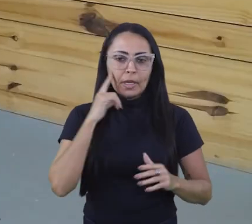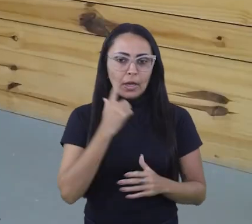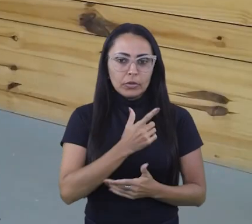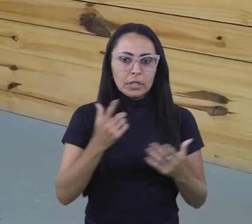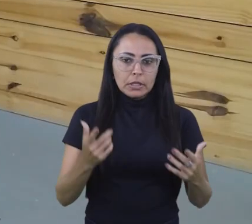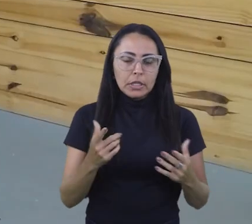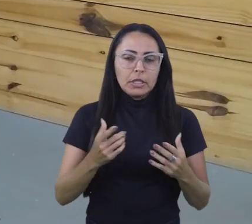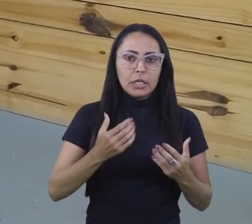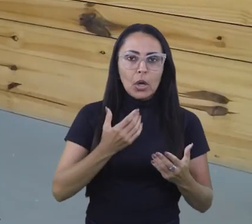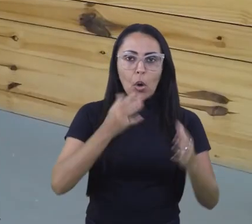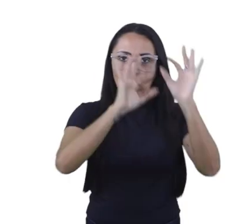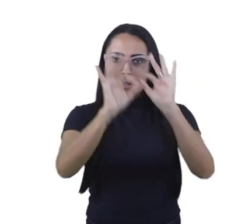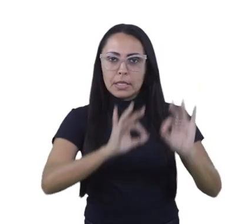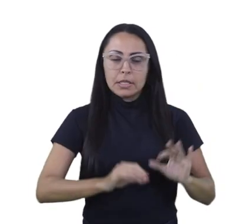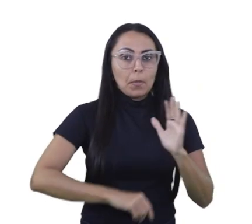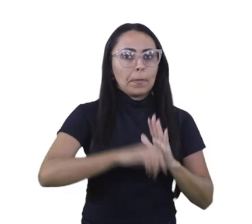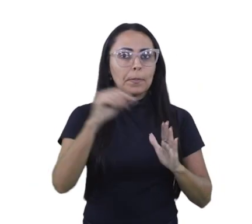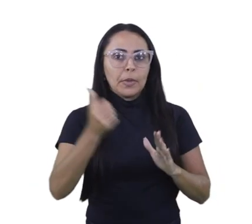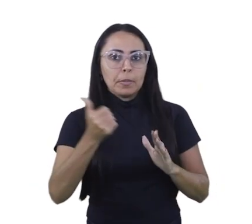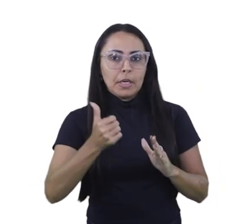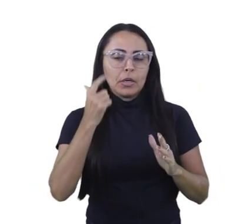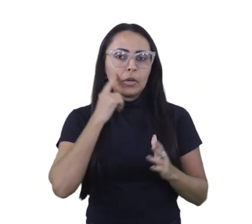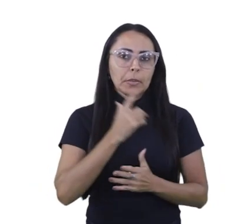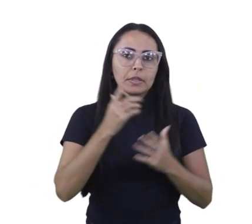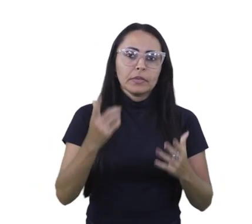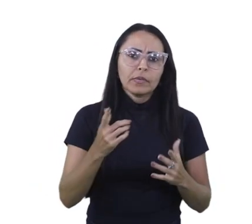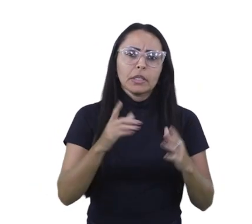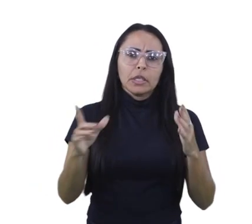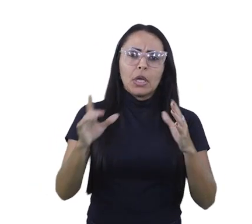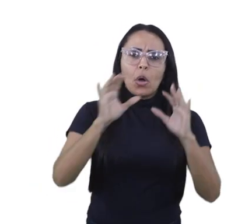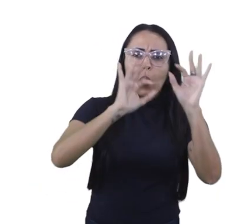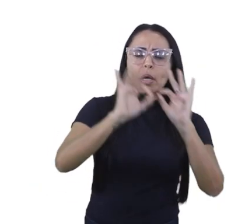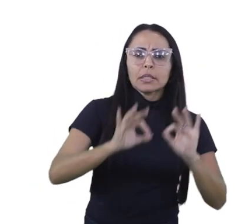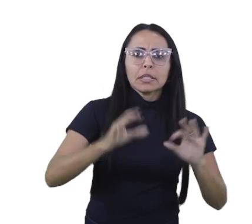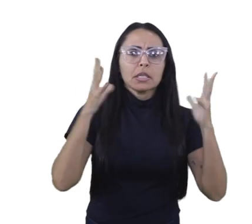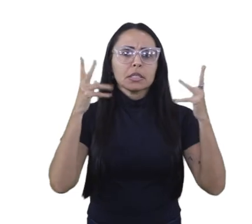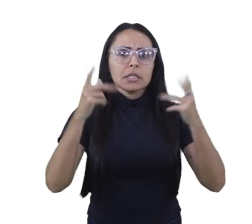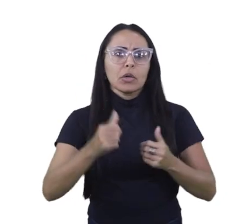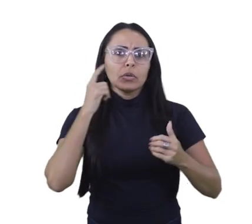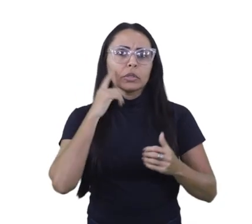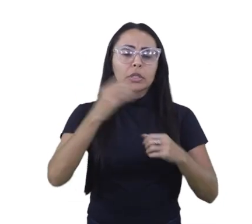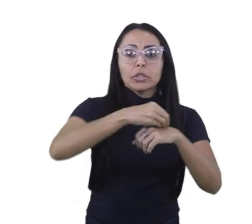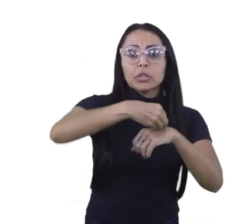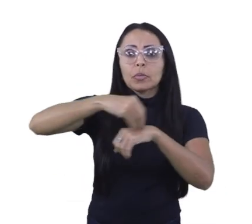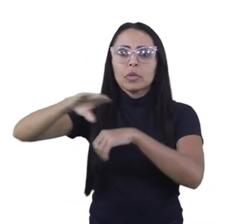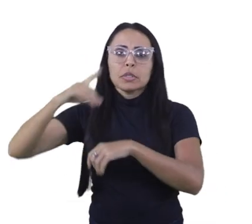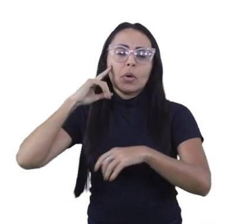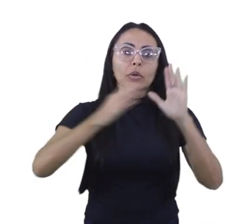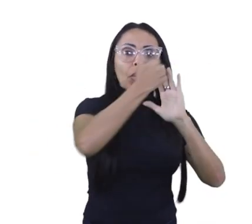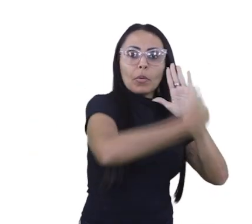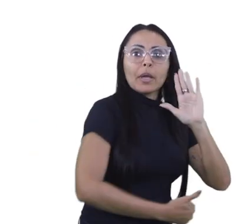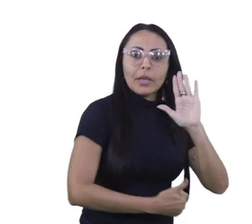seguintes contribuições, né? Primeiro, que ela sirva, gente, de instrumento para a distribuição útil dos livros ou documentos